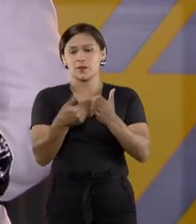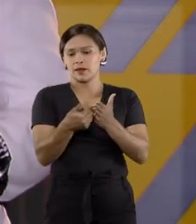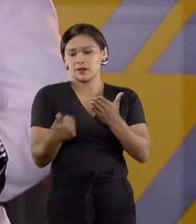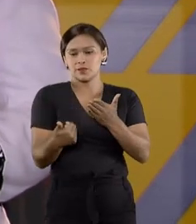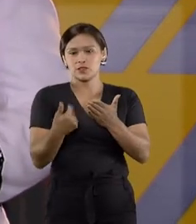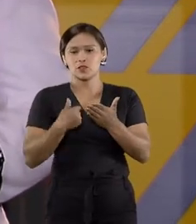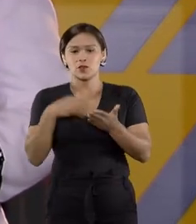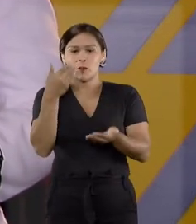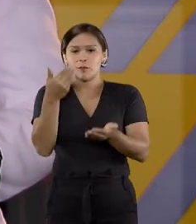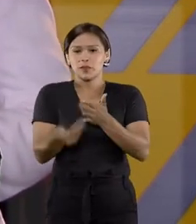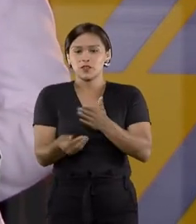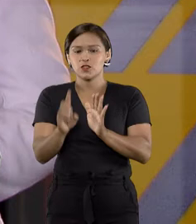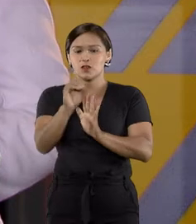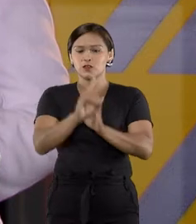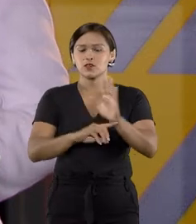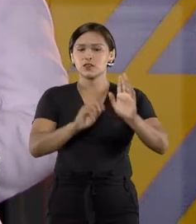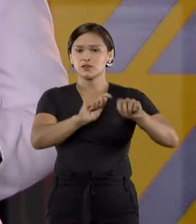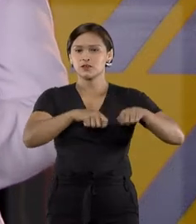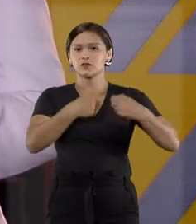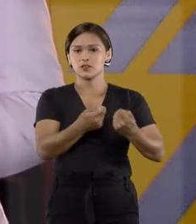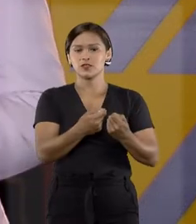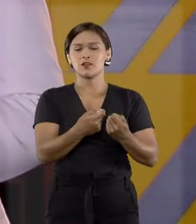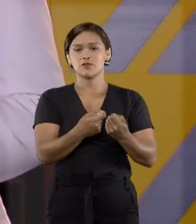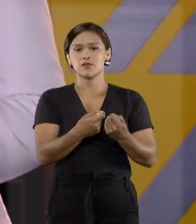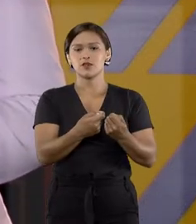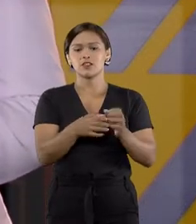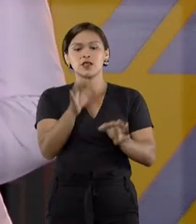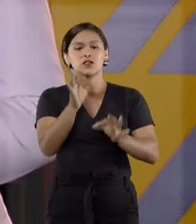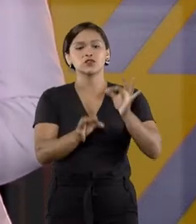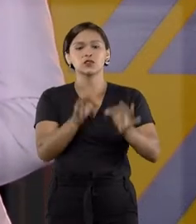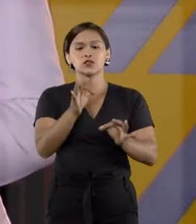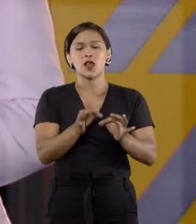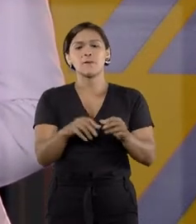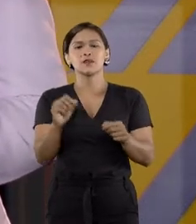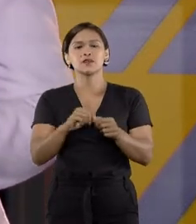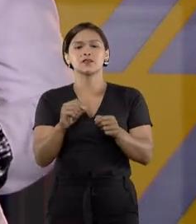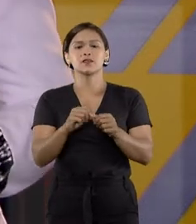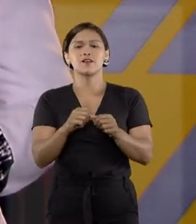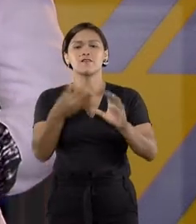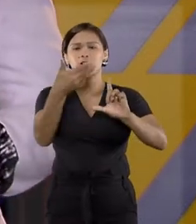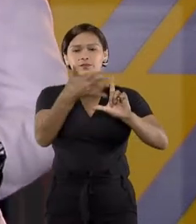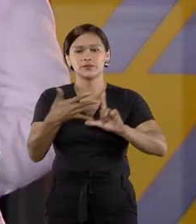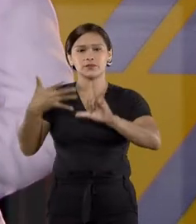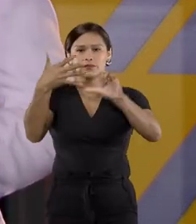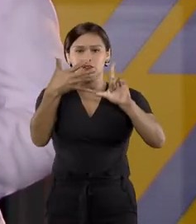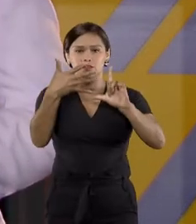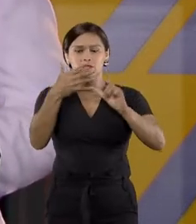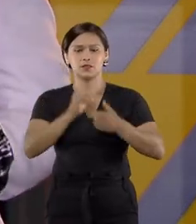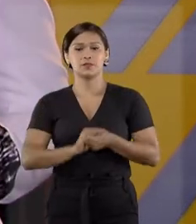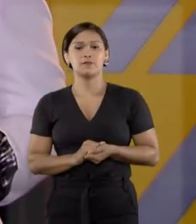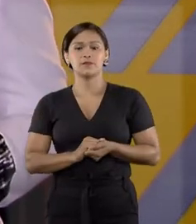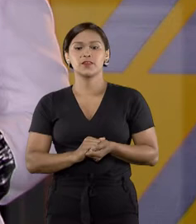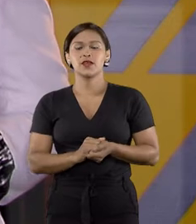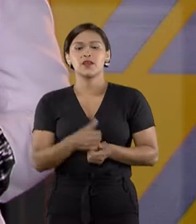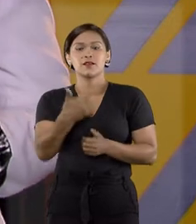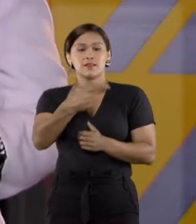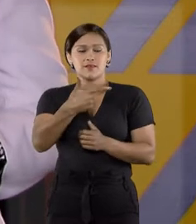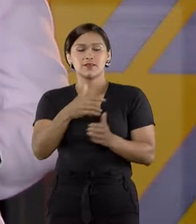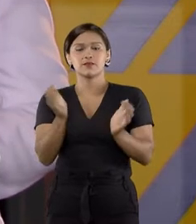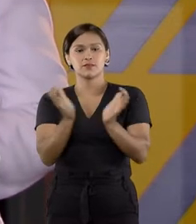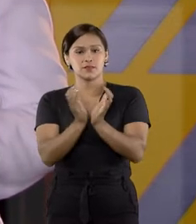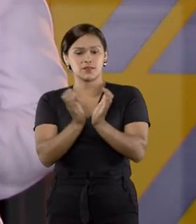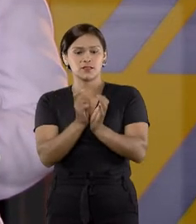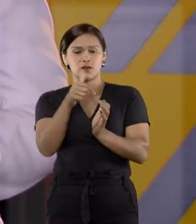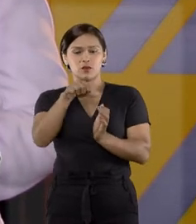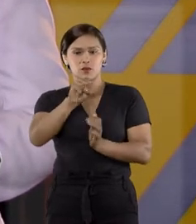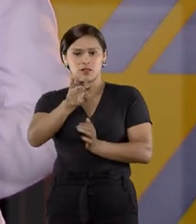que questionavam o prejuízo ao direito de defesa em função do julgamento ser realizado por videoconferência. E a segunda sessão do